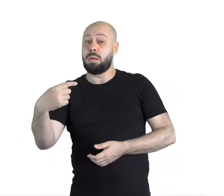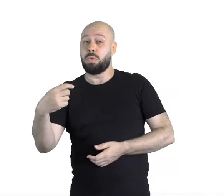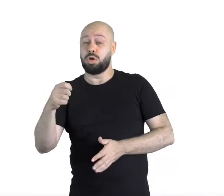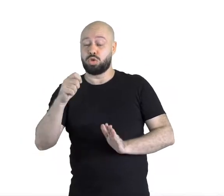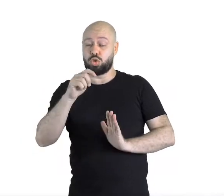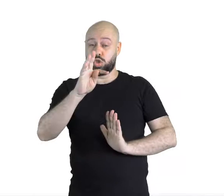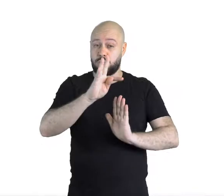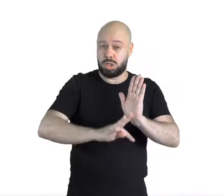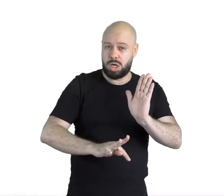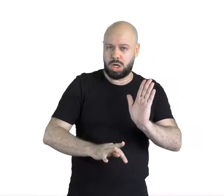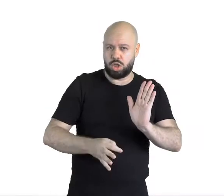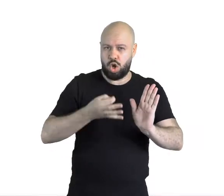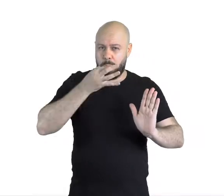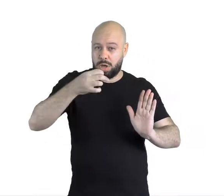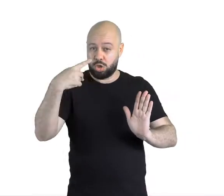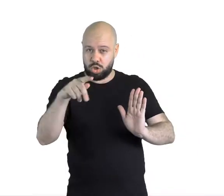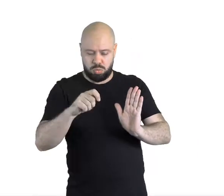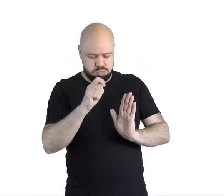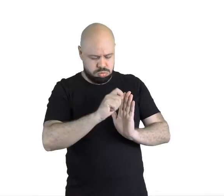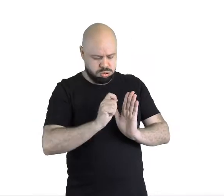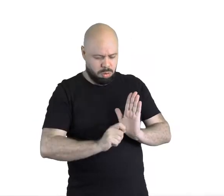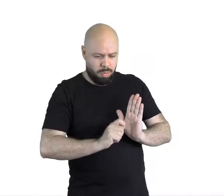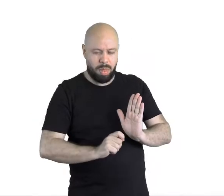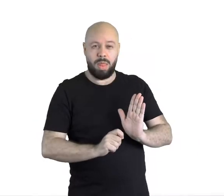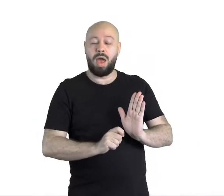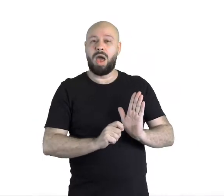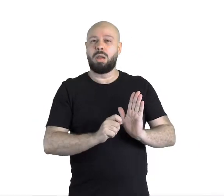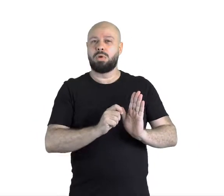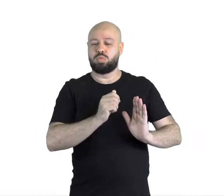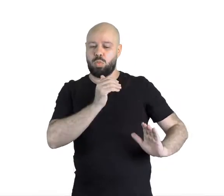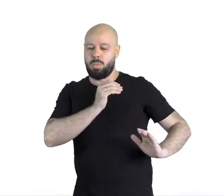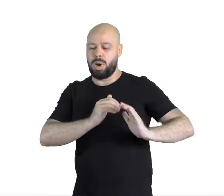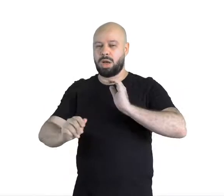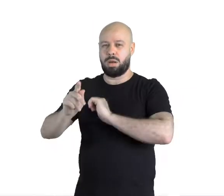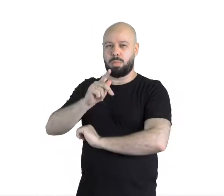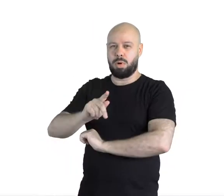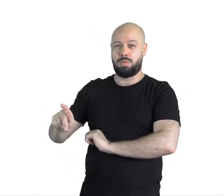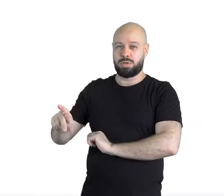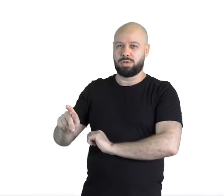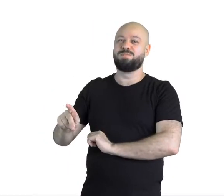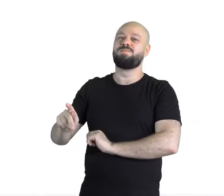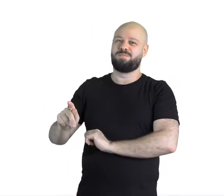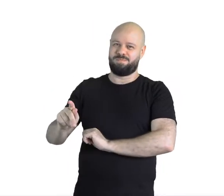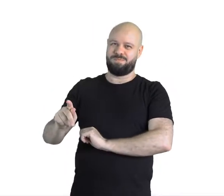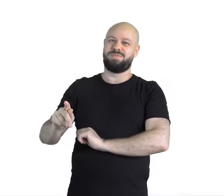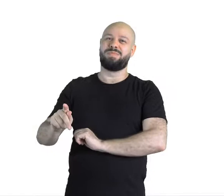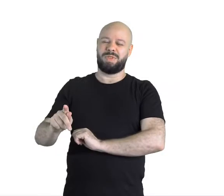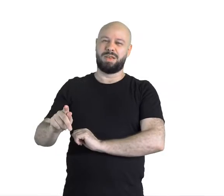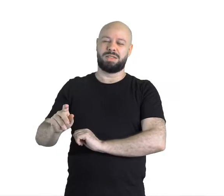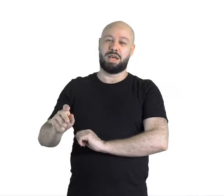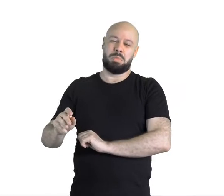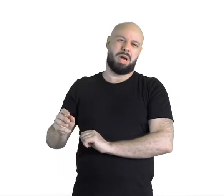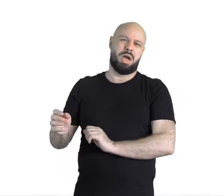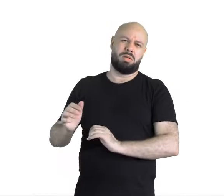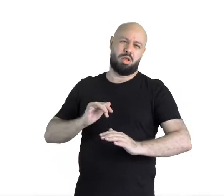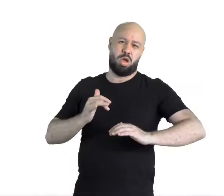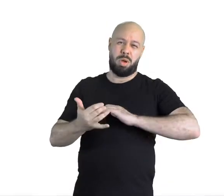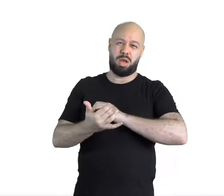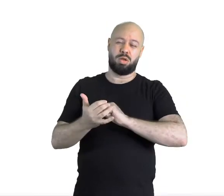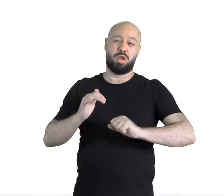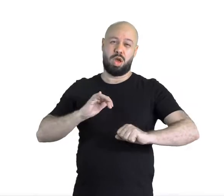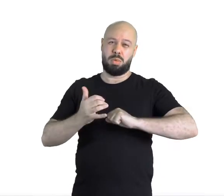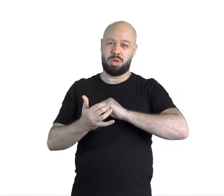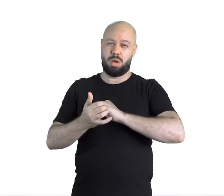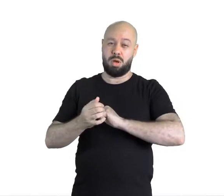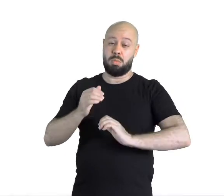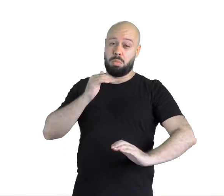sobre o conteúdo do vlog e compartilhe com seu professor e sua professora por meio das redes sociais. Não